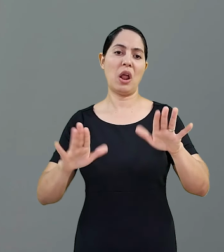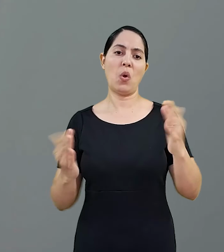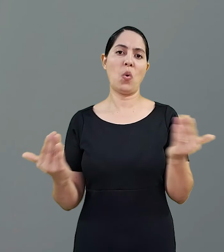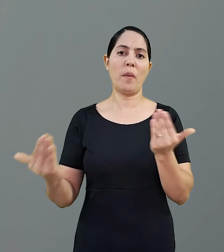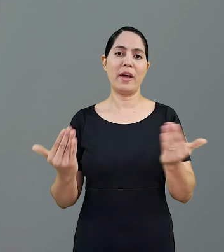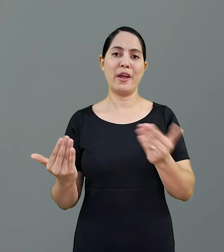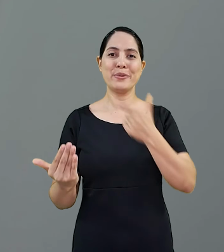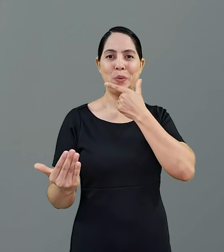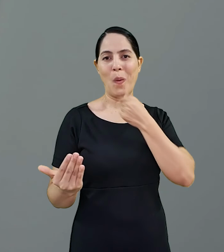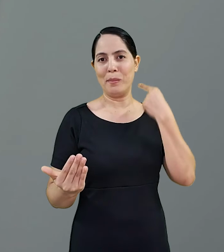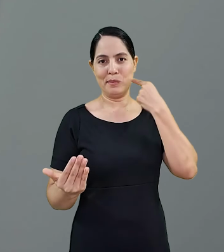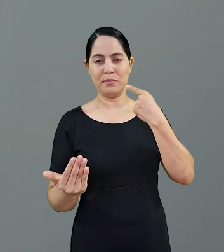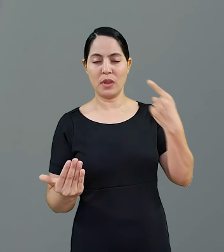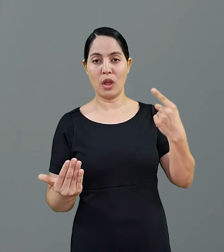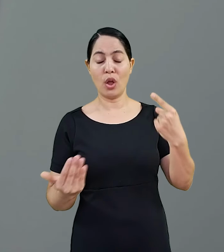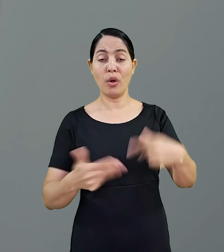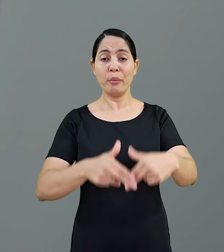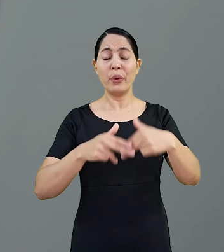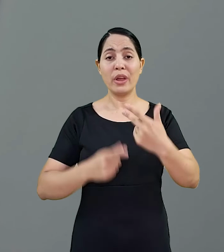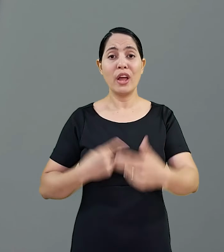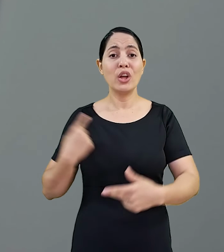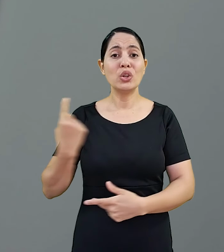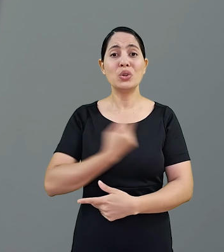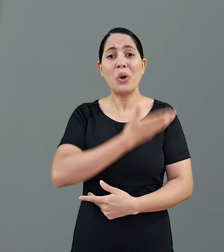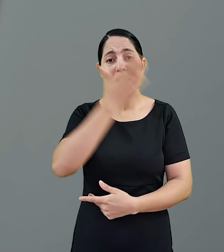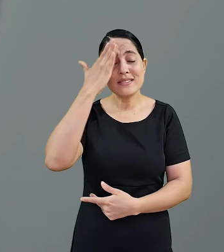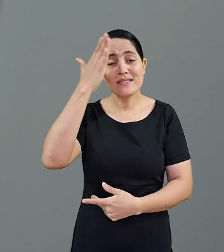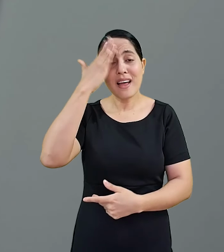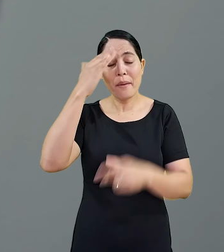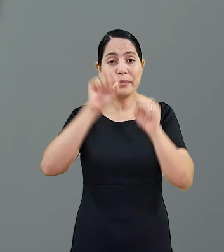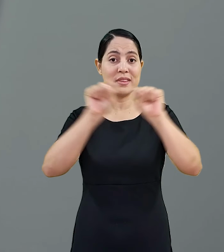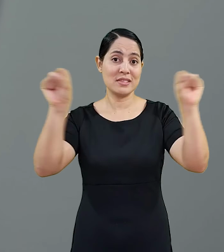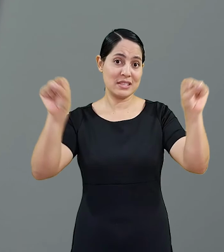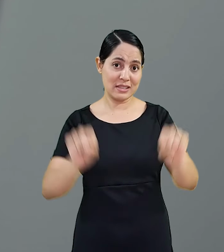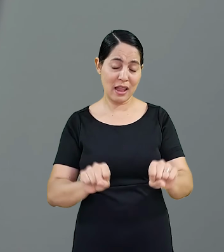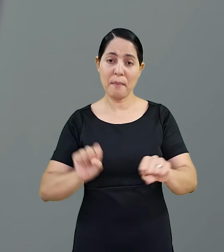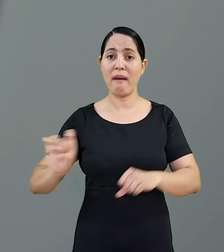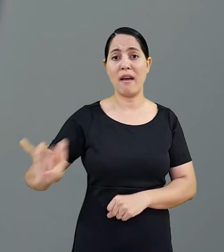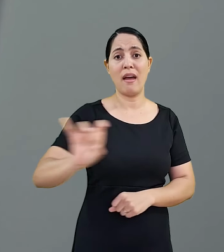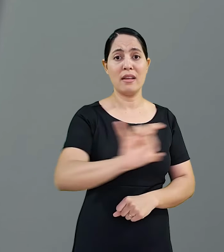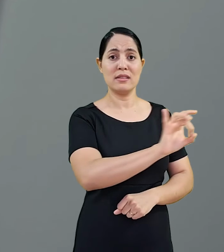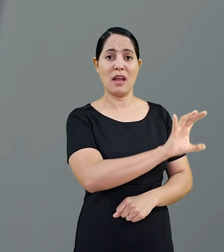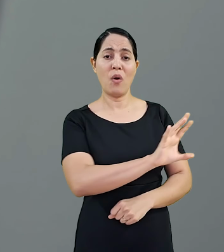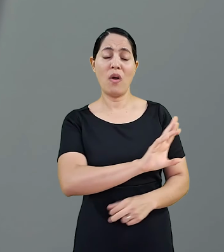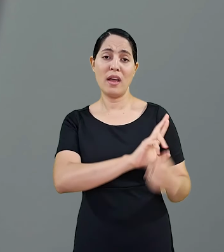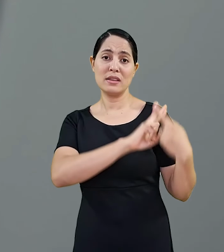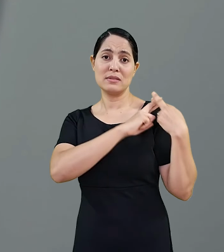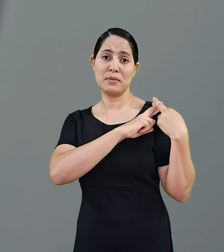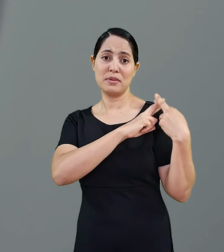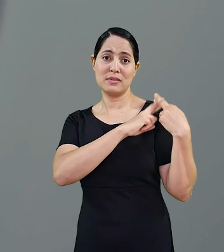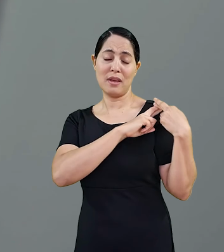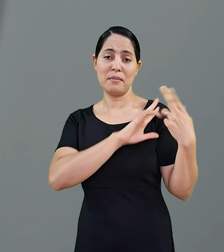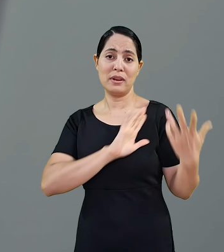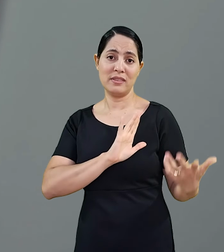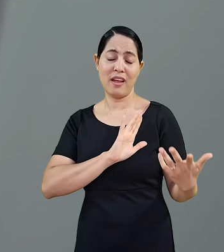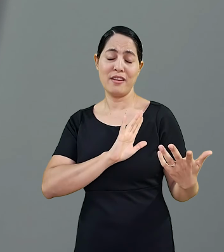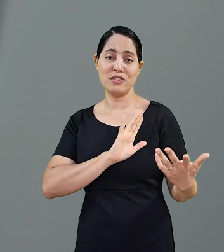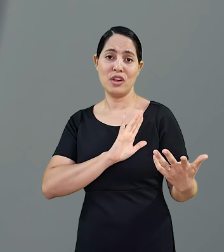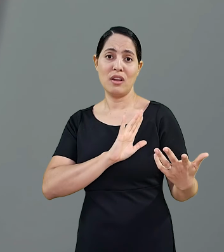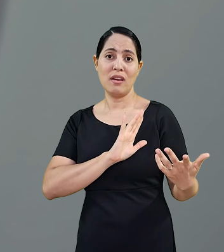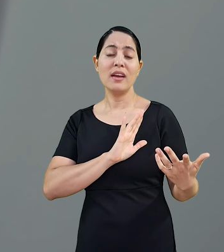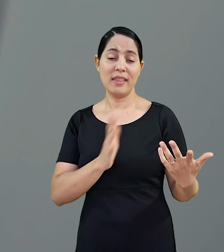homem. Porque dentro de um sistema nós temos responsabilidades que nos são inerentes à nossa